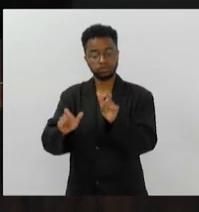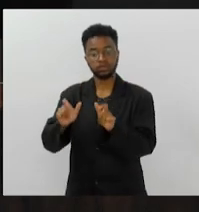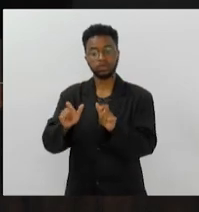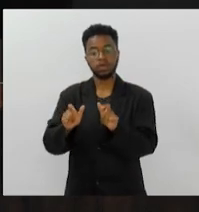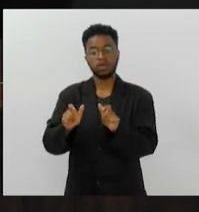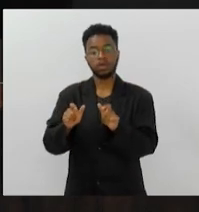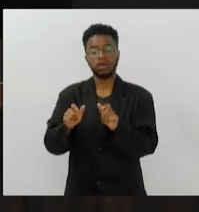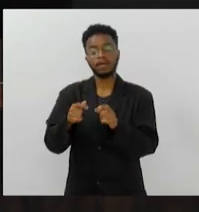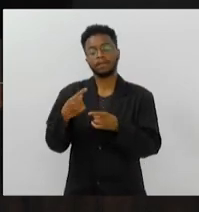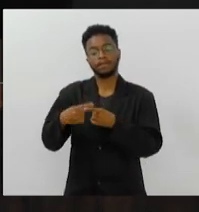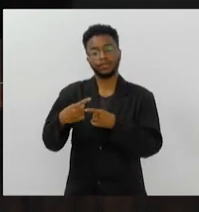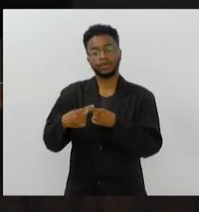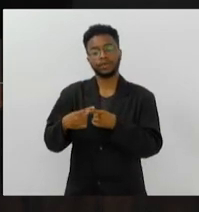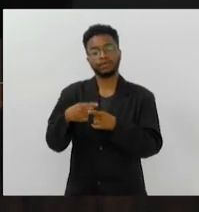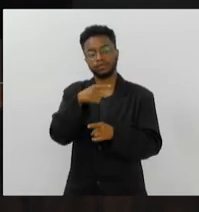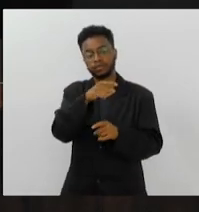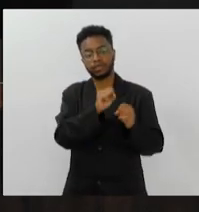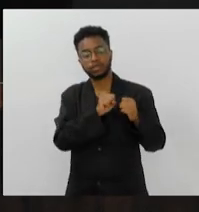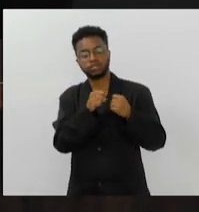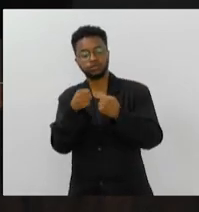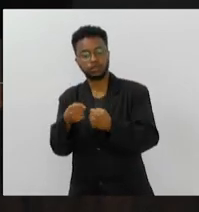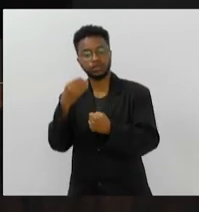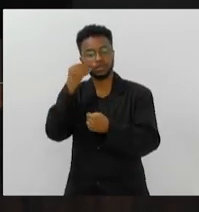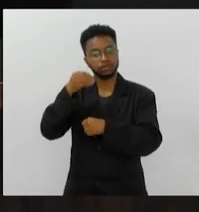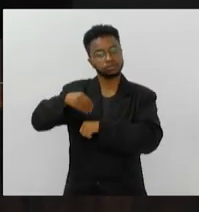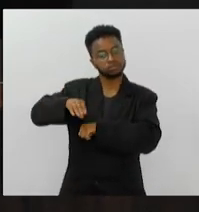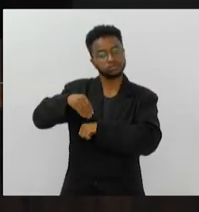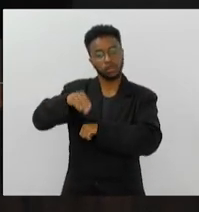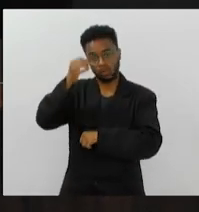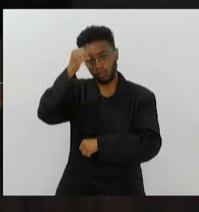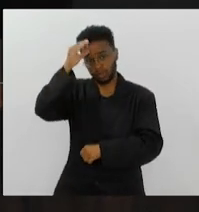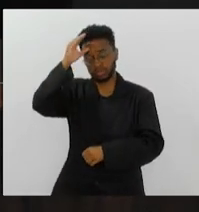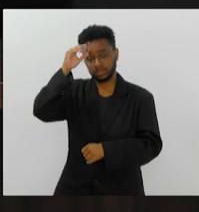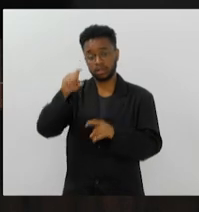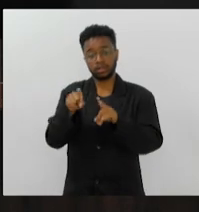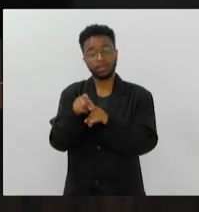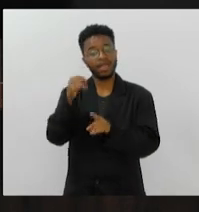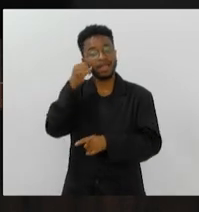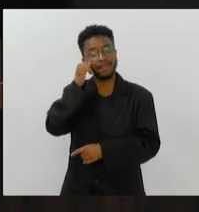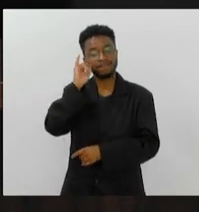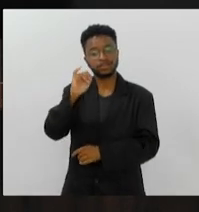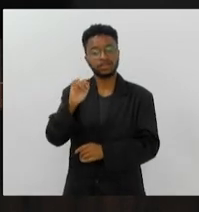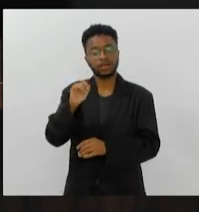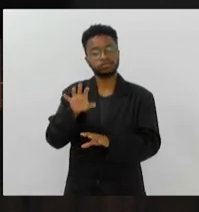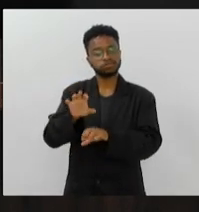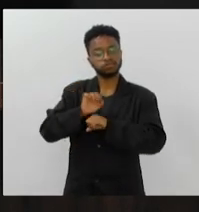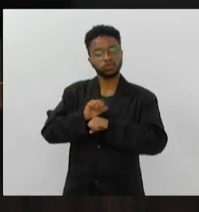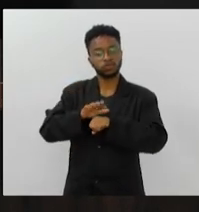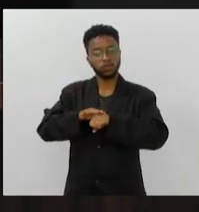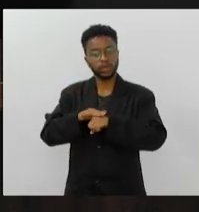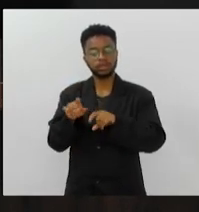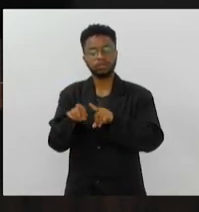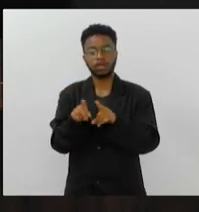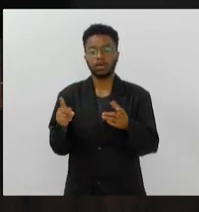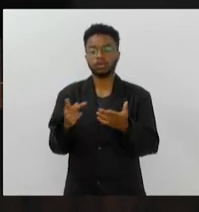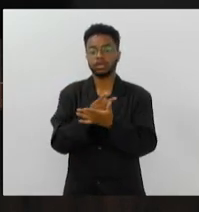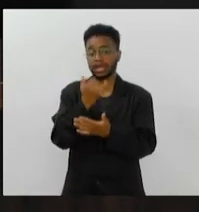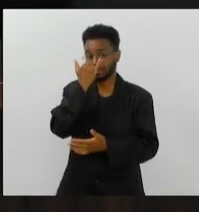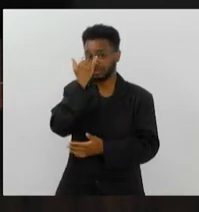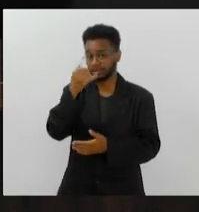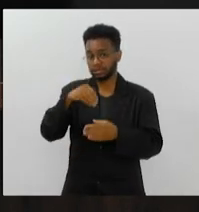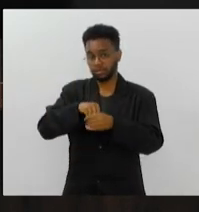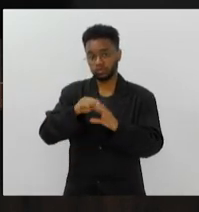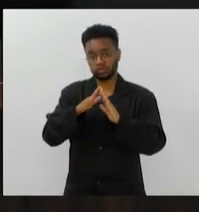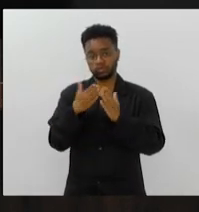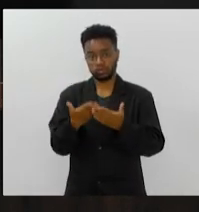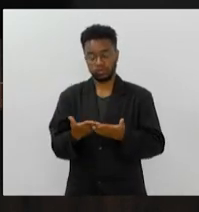sua dedicação em transmitir conhecimento para a prevenção de doenças e acidentes em ambientes